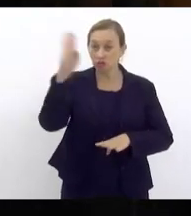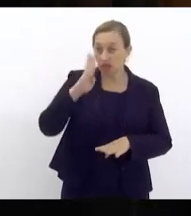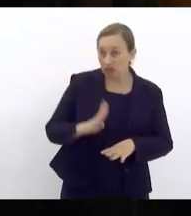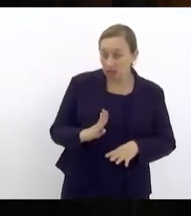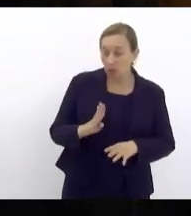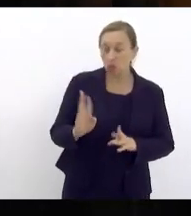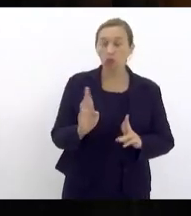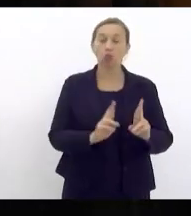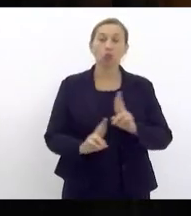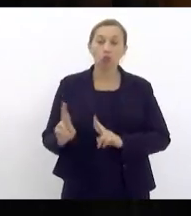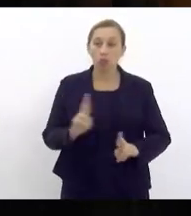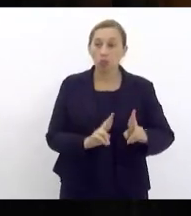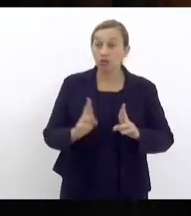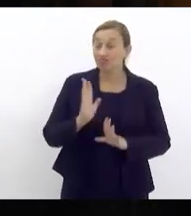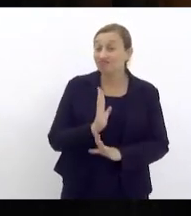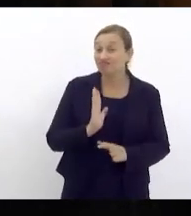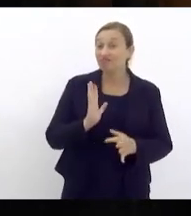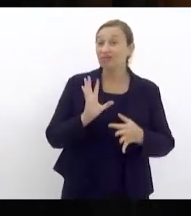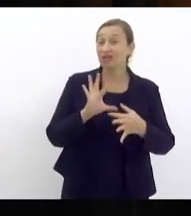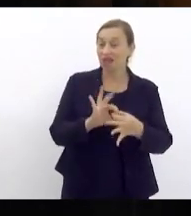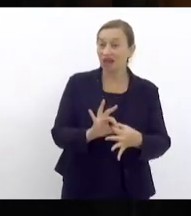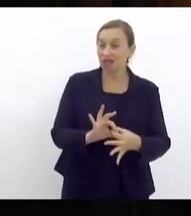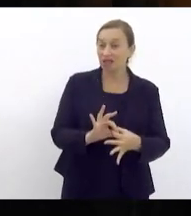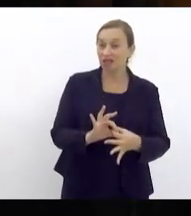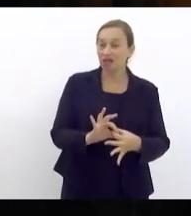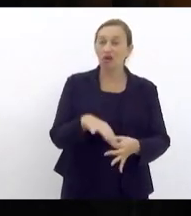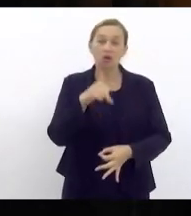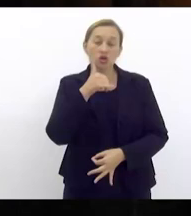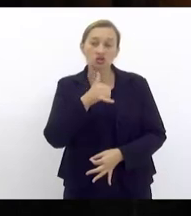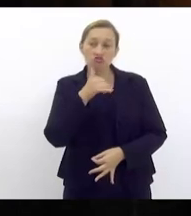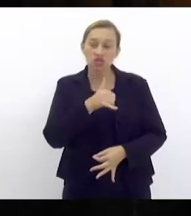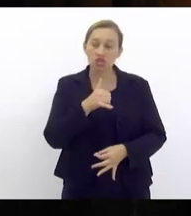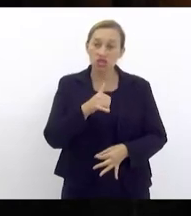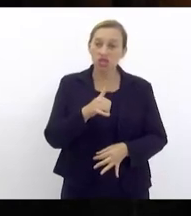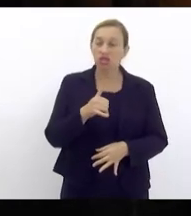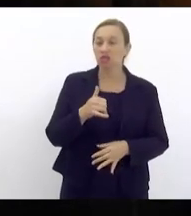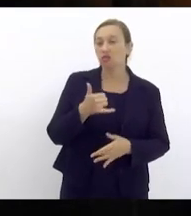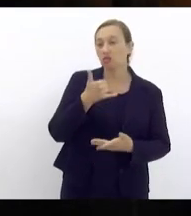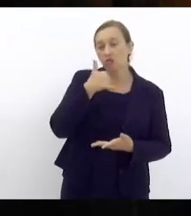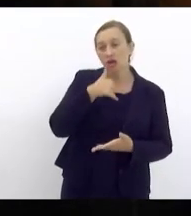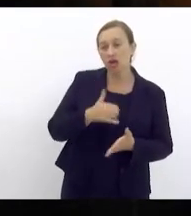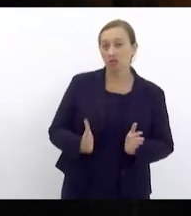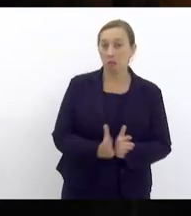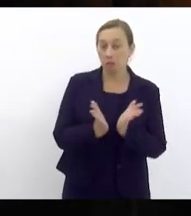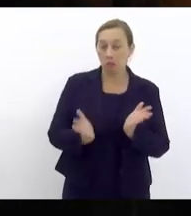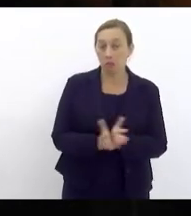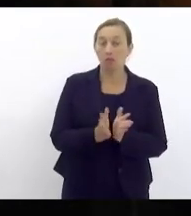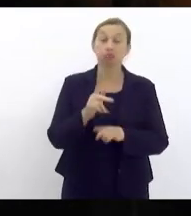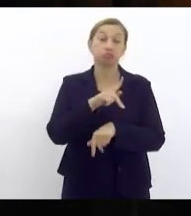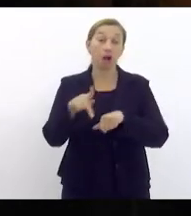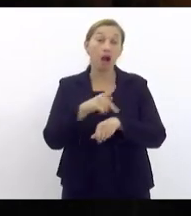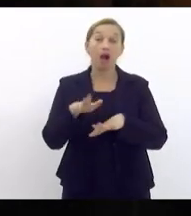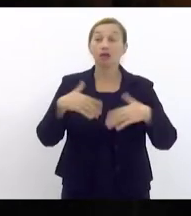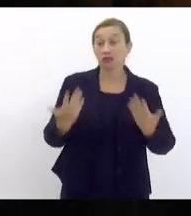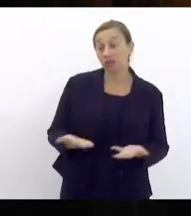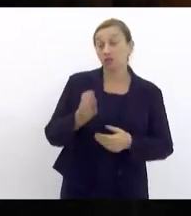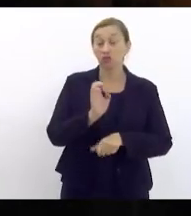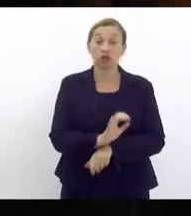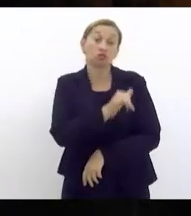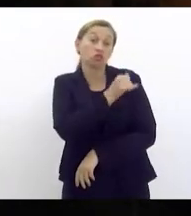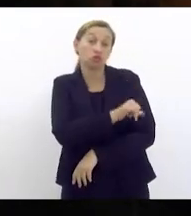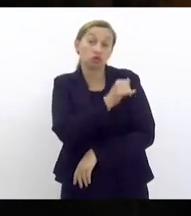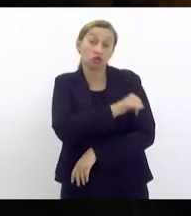tem uma relação muito Direta com as meninas mulheres mais empobrecidas desse país então no estado do Rio de Janeiro